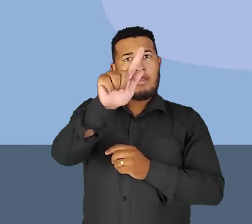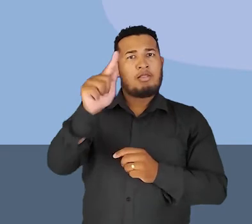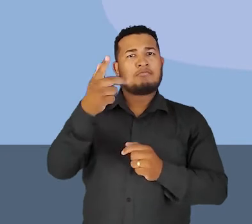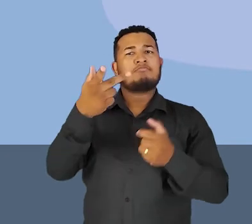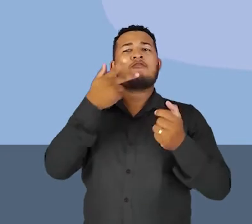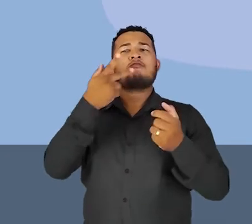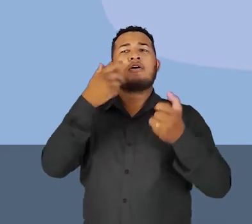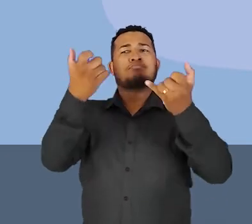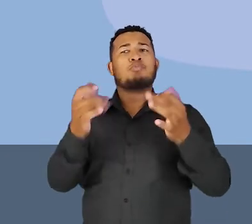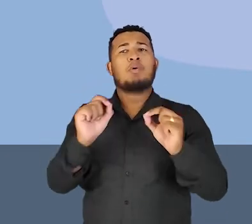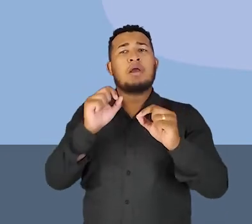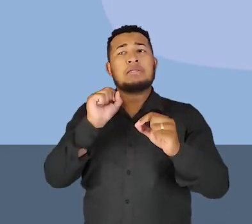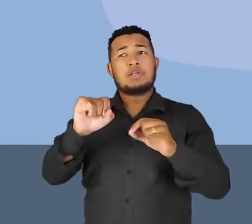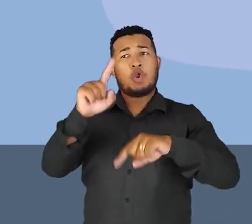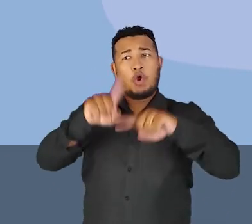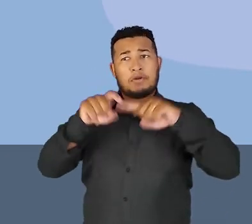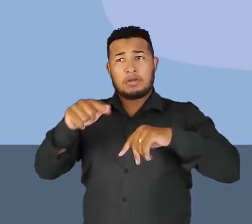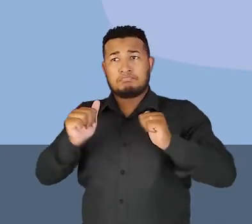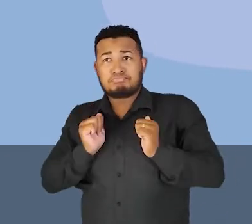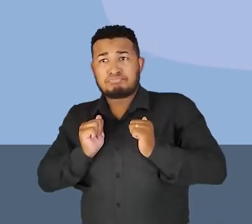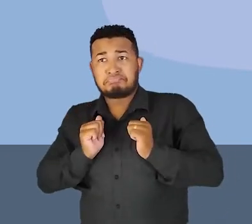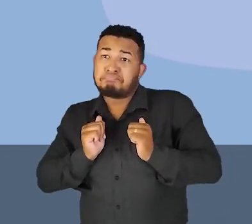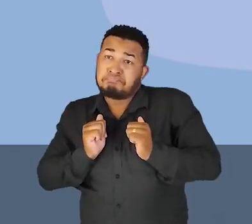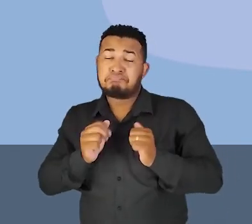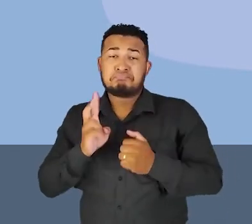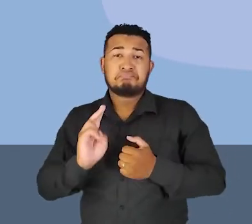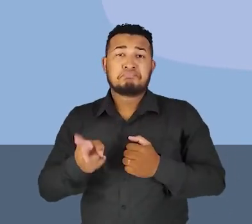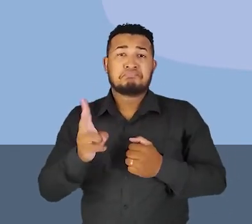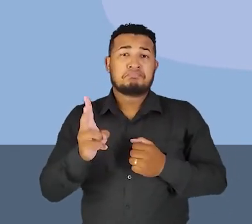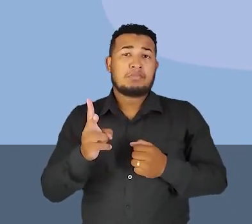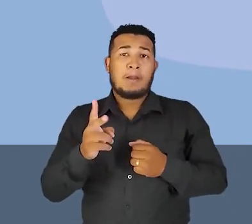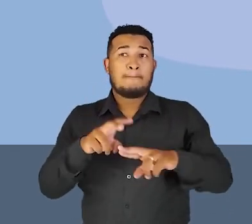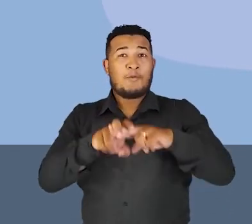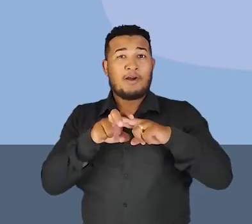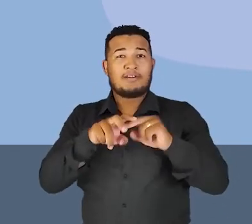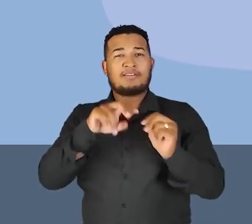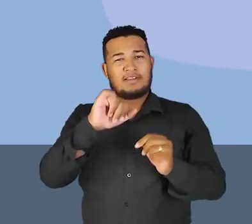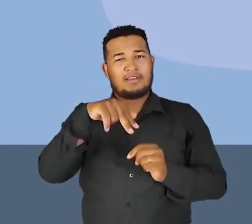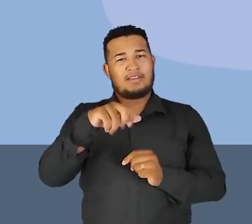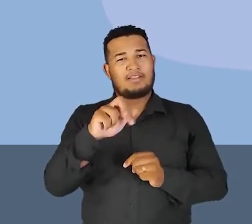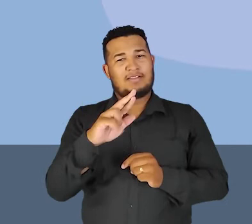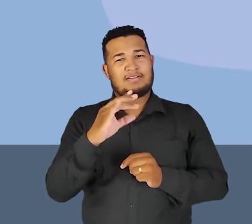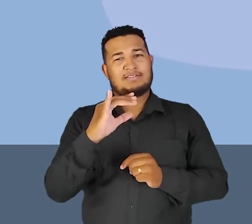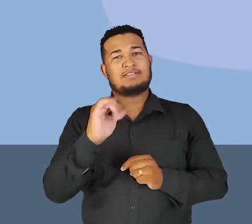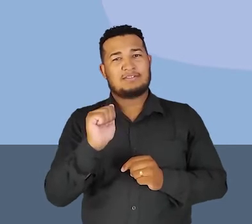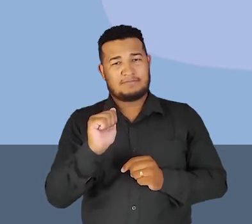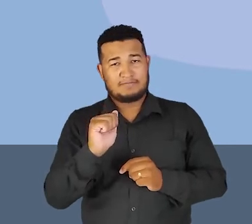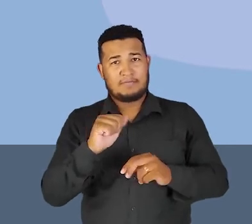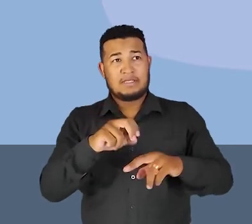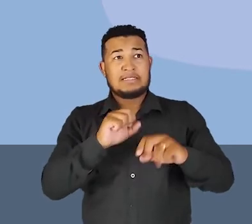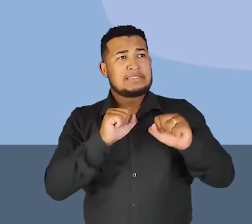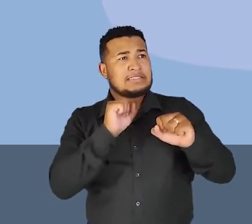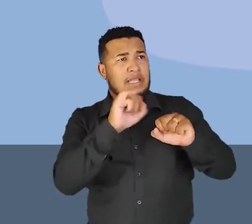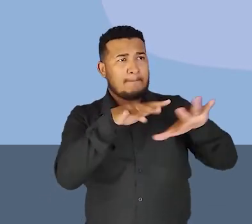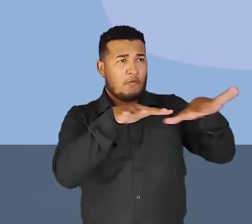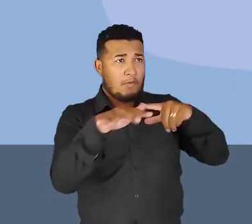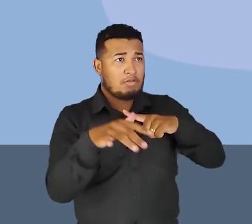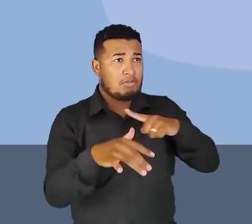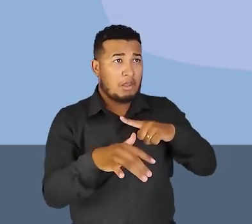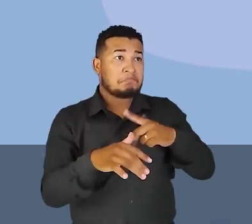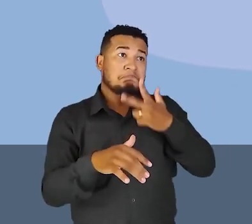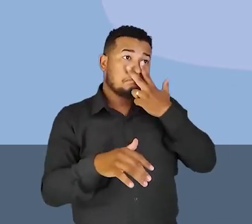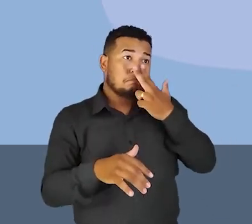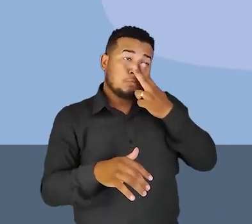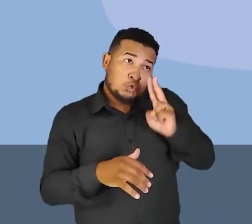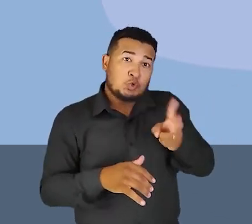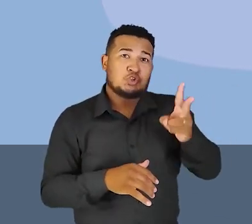corpo em repouso tende a permanecer em repouso, isso devido à inércia. Que um corpo em movimento tende a ficar em movimento,